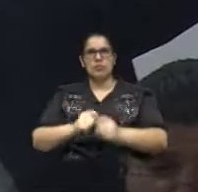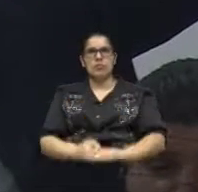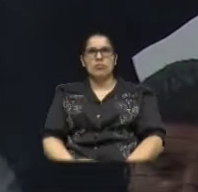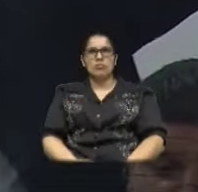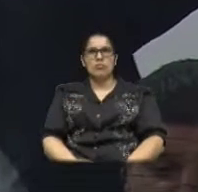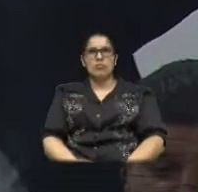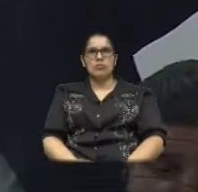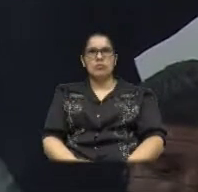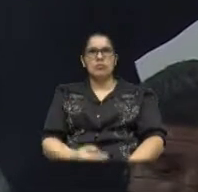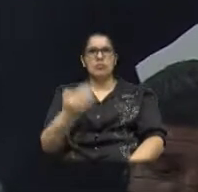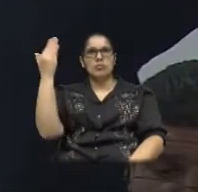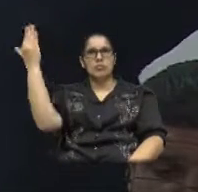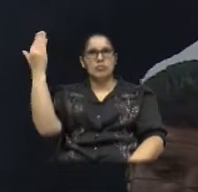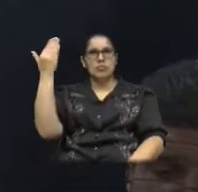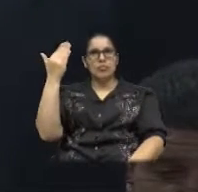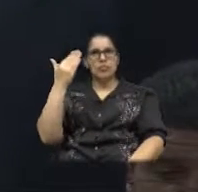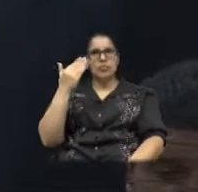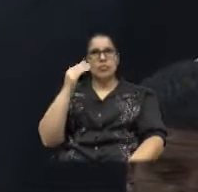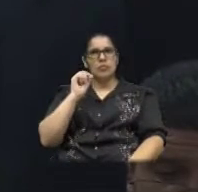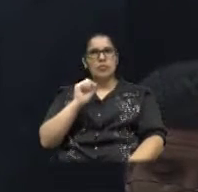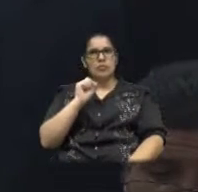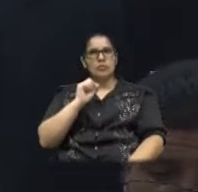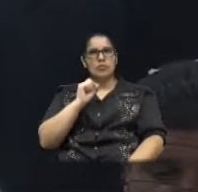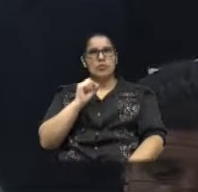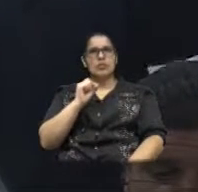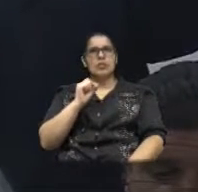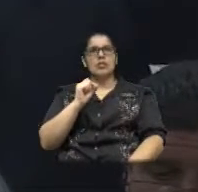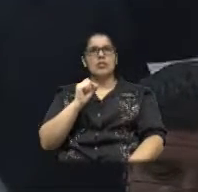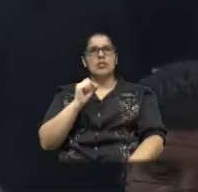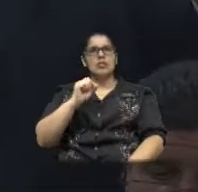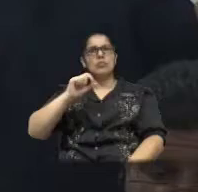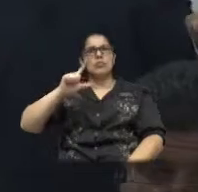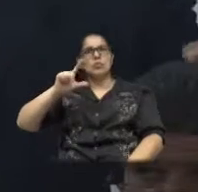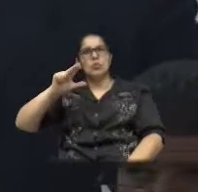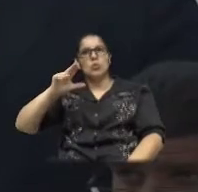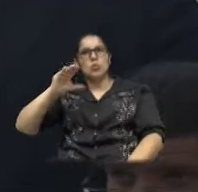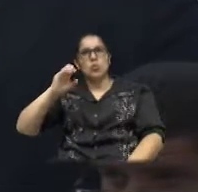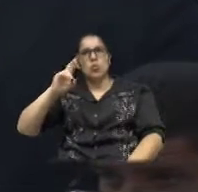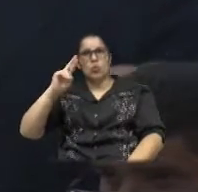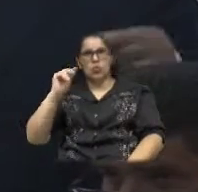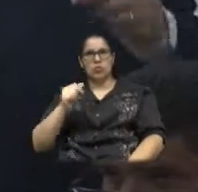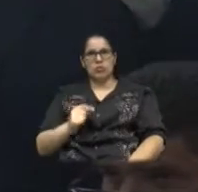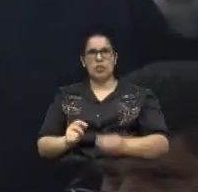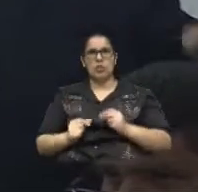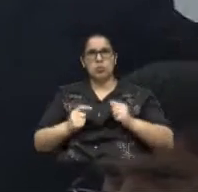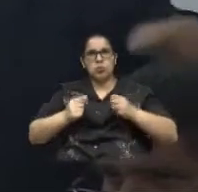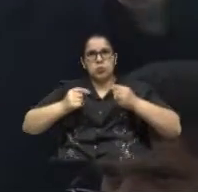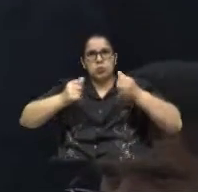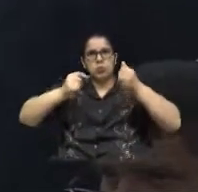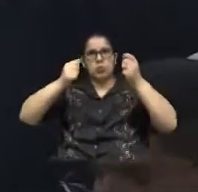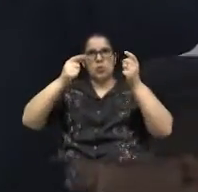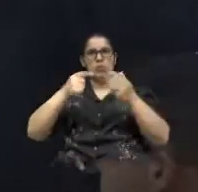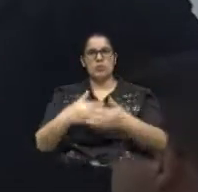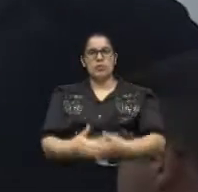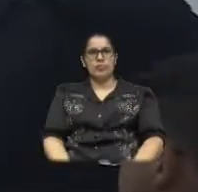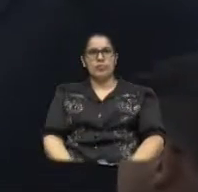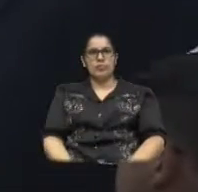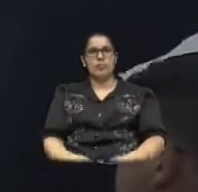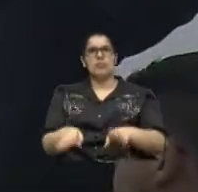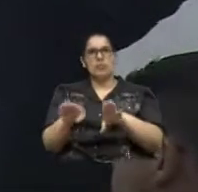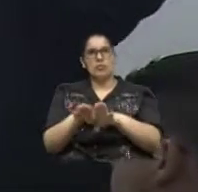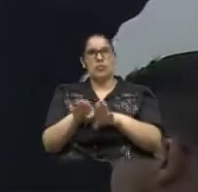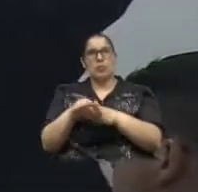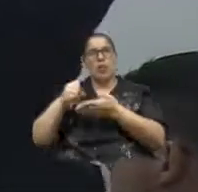buscar e trabalhar e ganhando dinheiro em cima do trabalho do povo brasileiro e levando esse dinheiro fora do